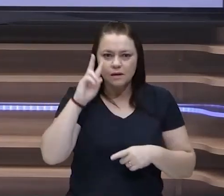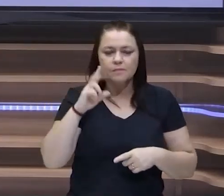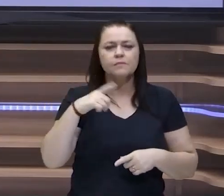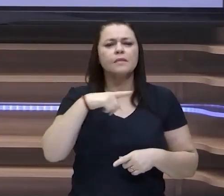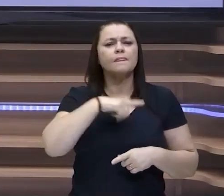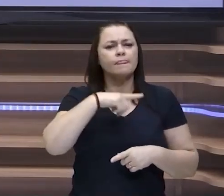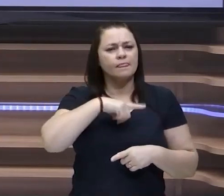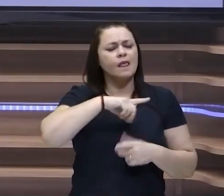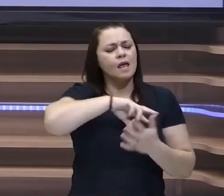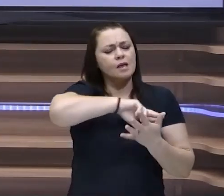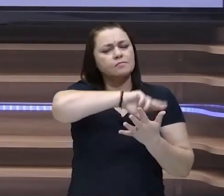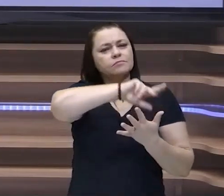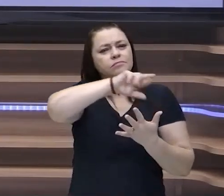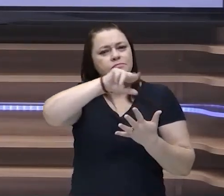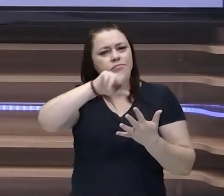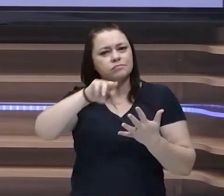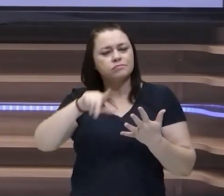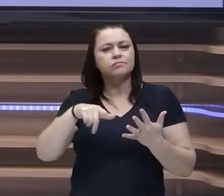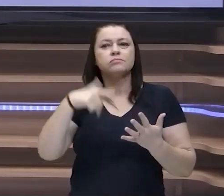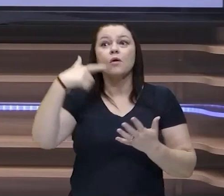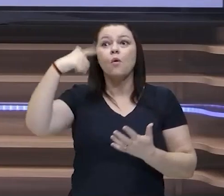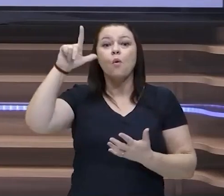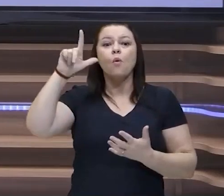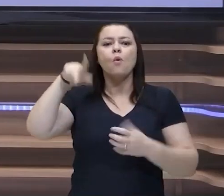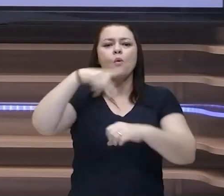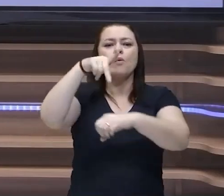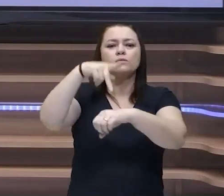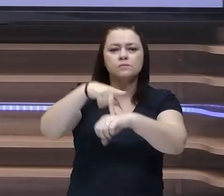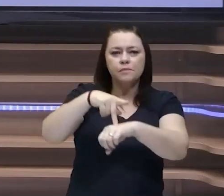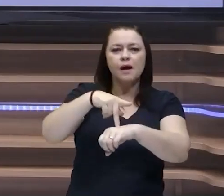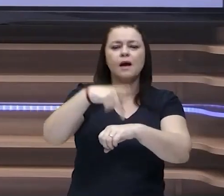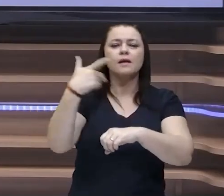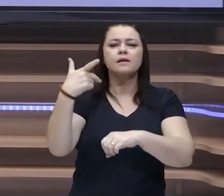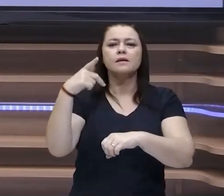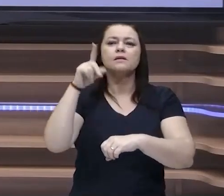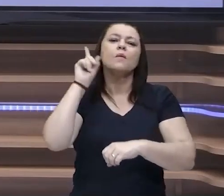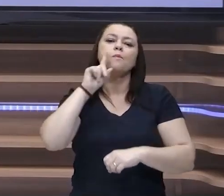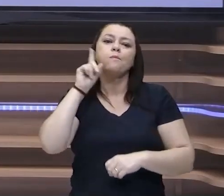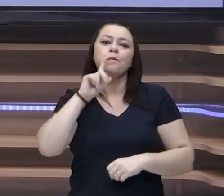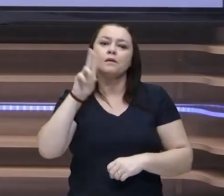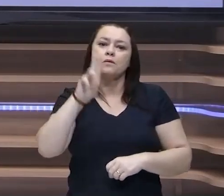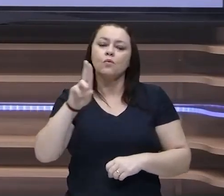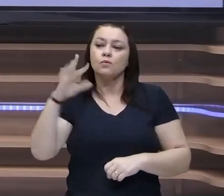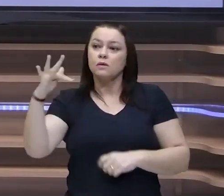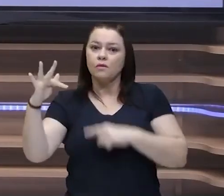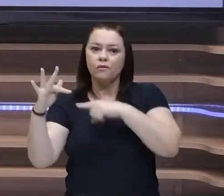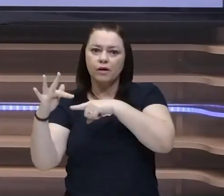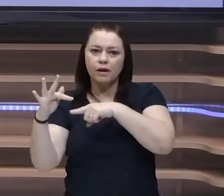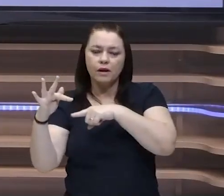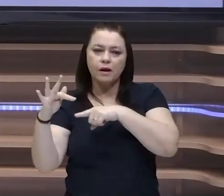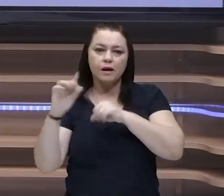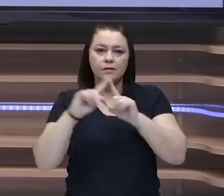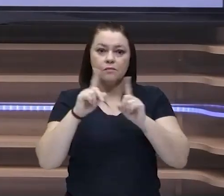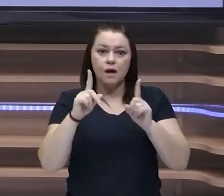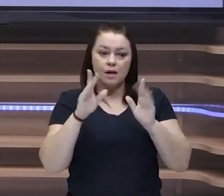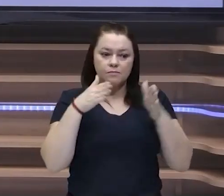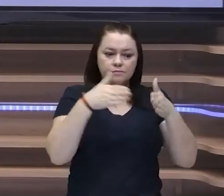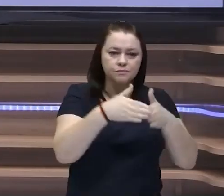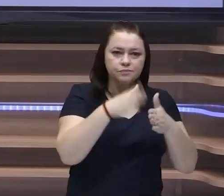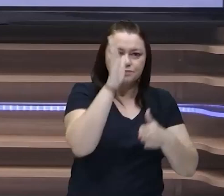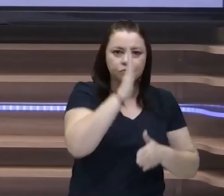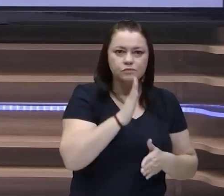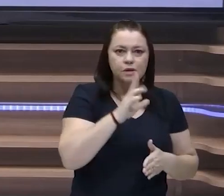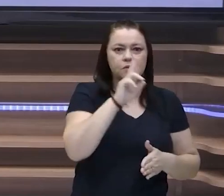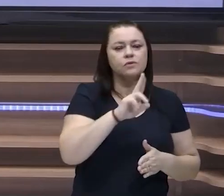uma escala termométrica, não é verdade? Celsius, vimos que nos Estados Unidos se usa, por exemplo, o Fahrenheit, mas no Brasil nós usamos o quê? A